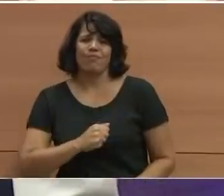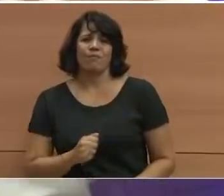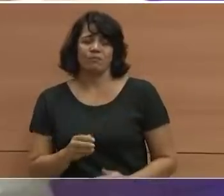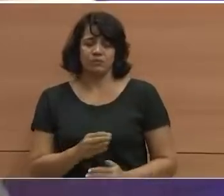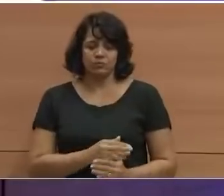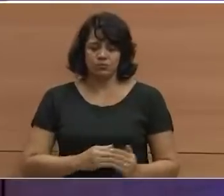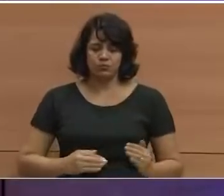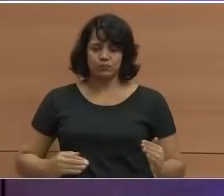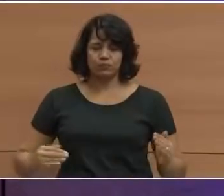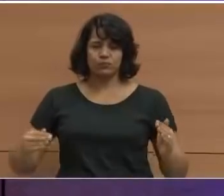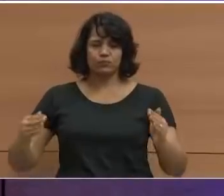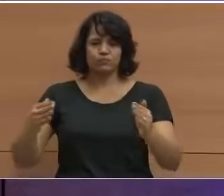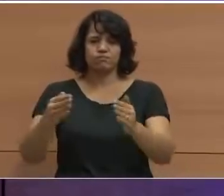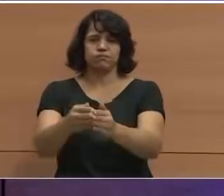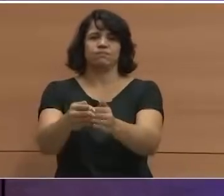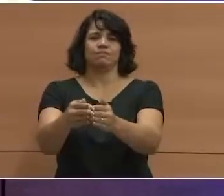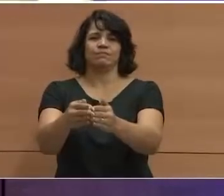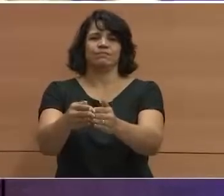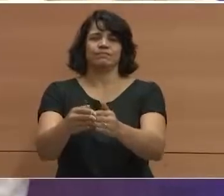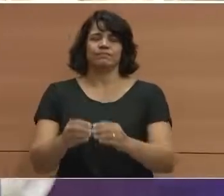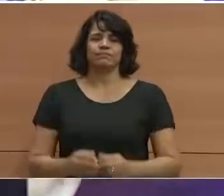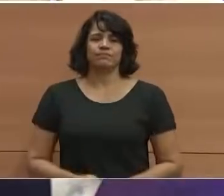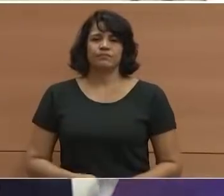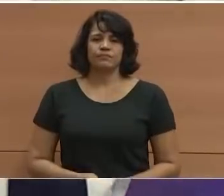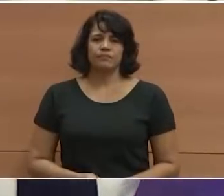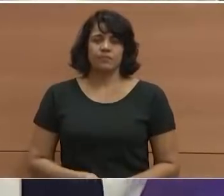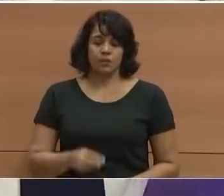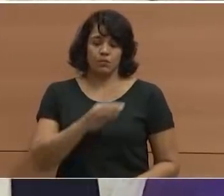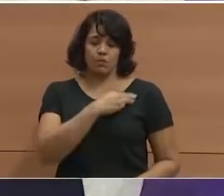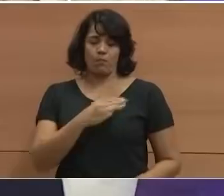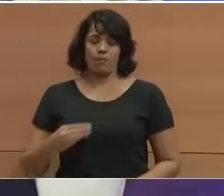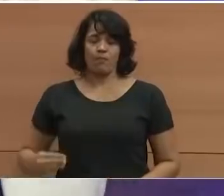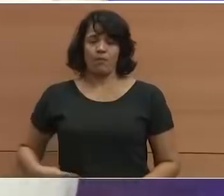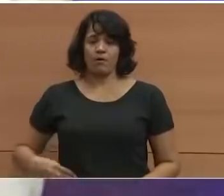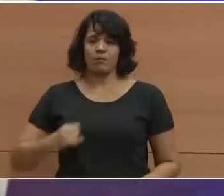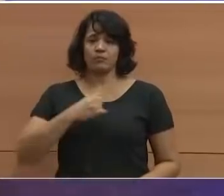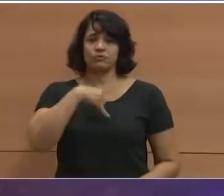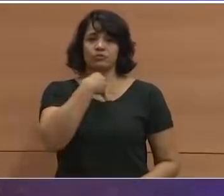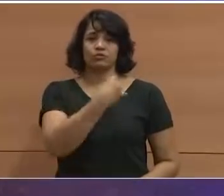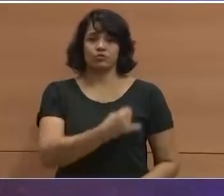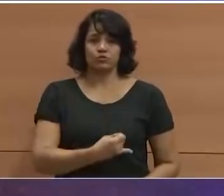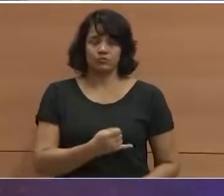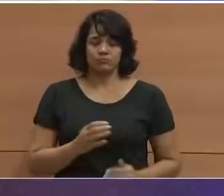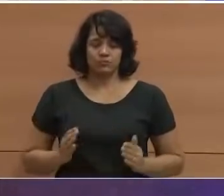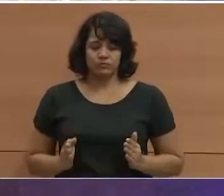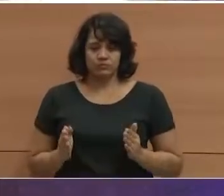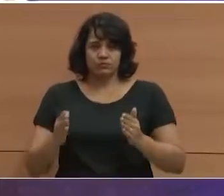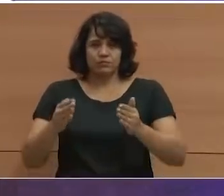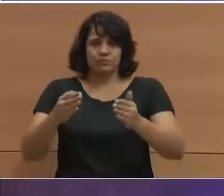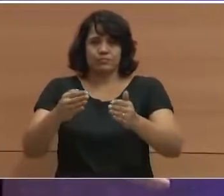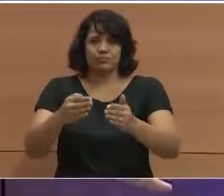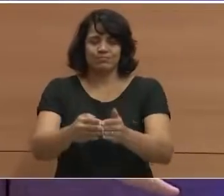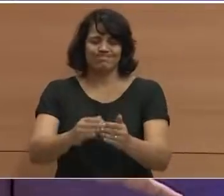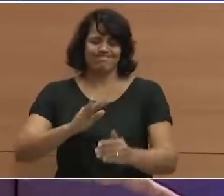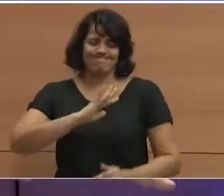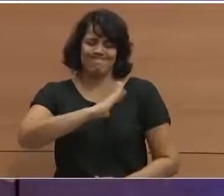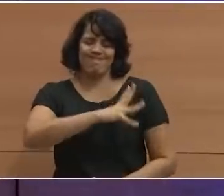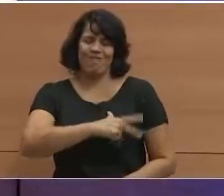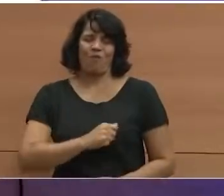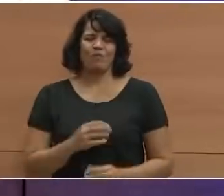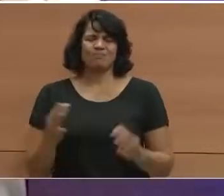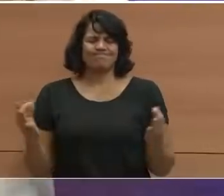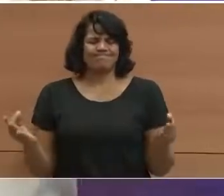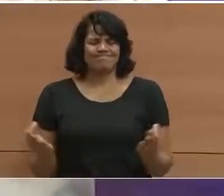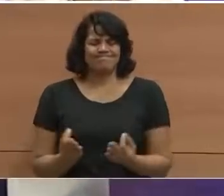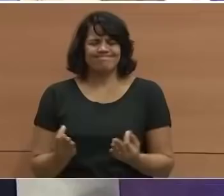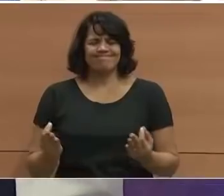E o ministério de João culmina na vida e culmina no amor, no que é perfeito. O amor,